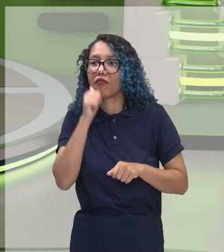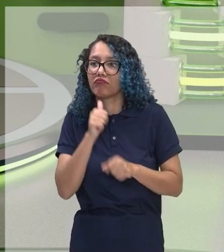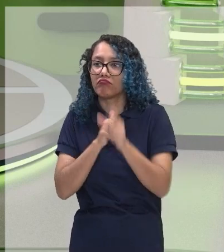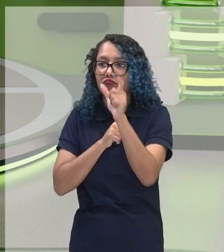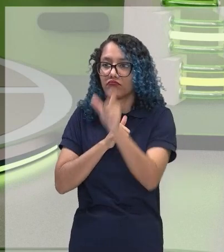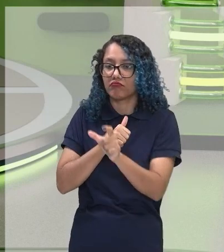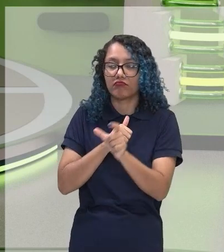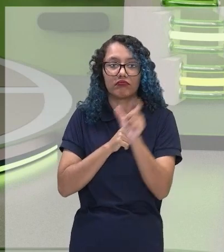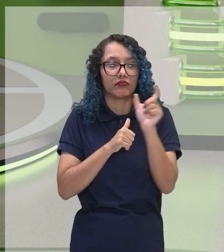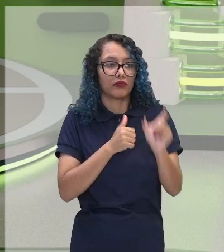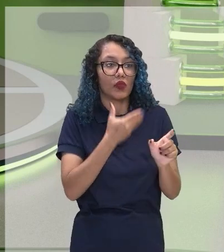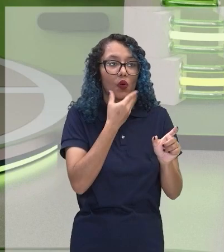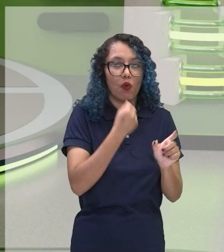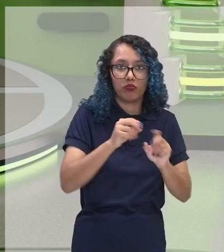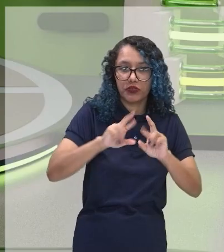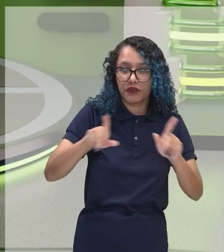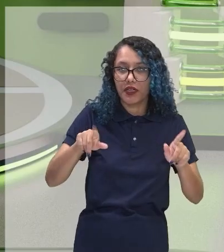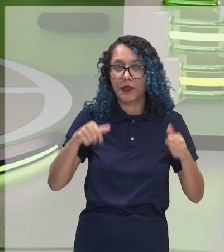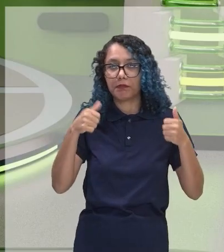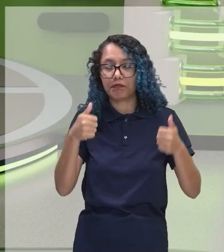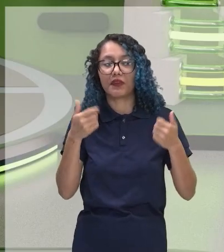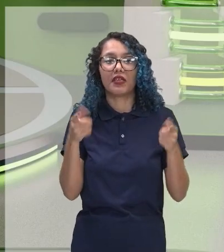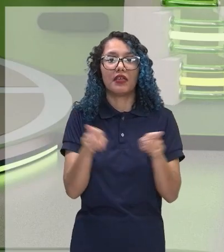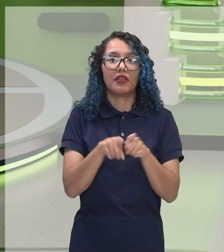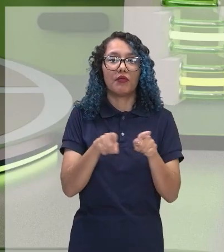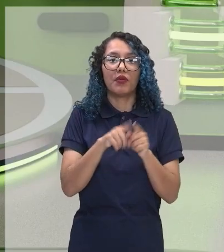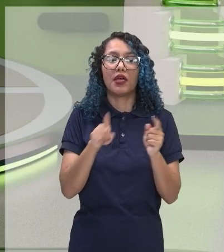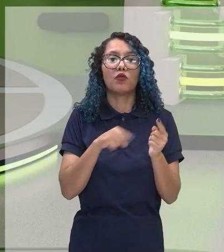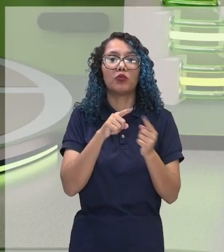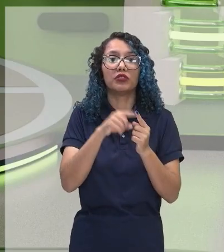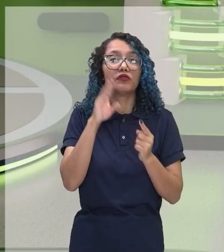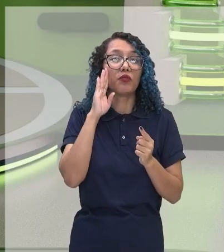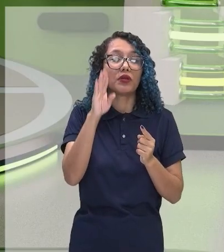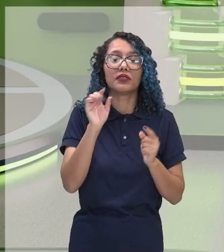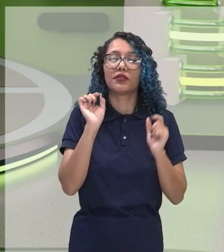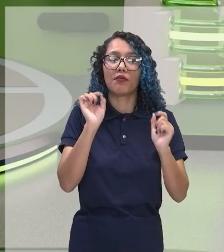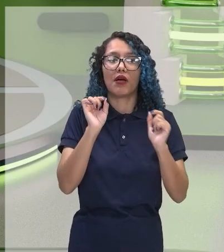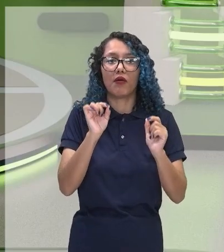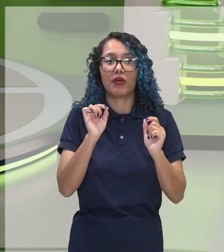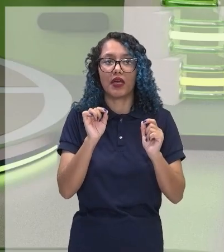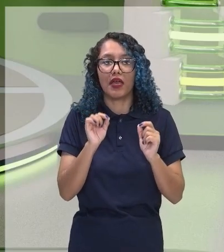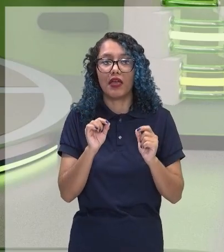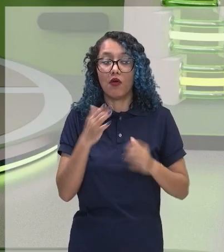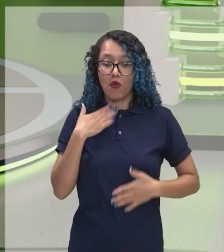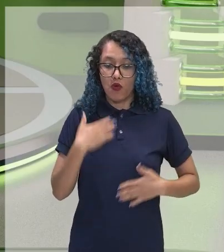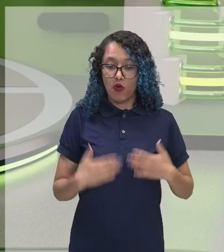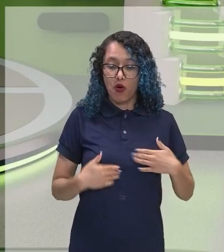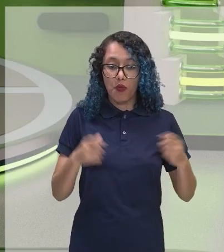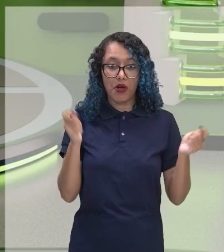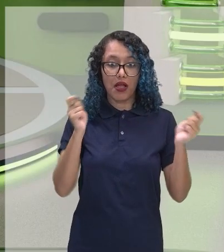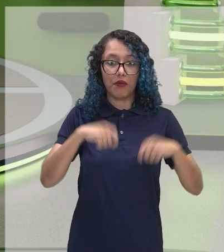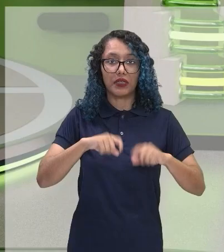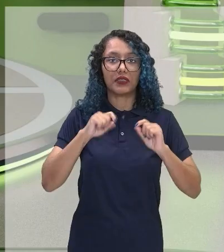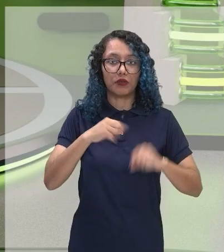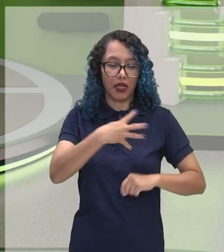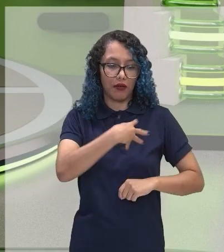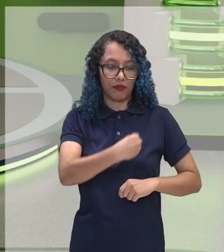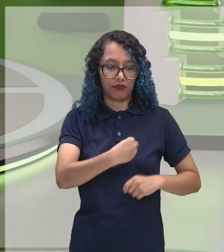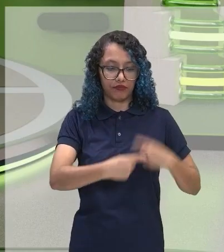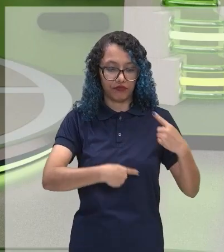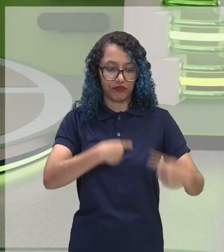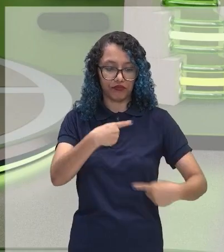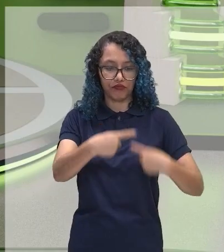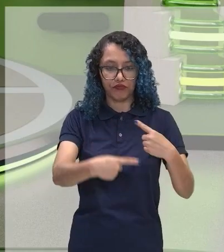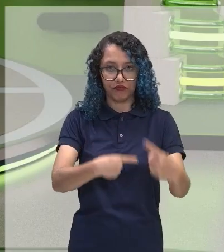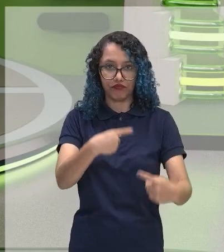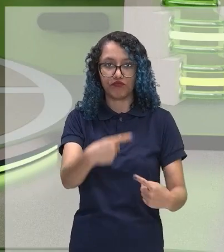grande finalidade é para capacitar esse organismo à reprodução, ou seja, a continuação da espécie